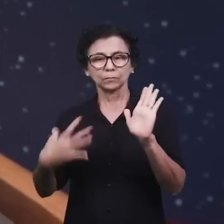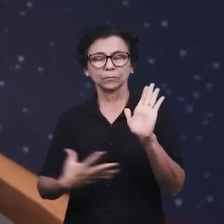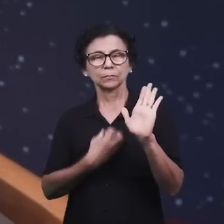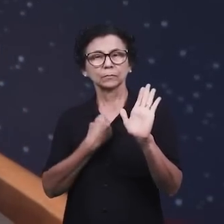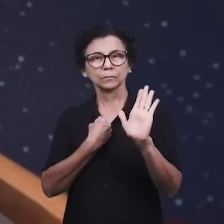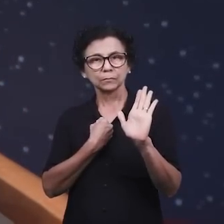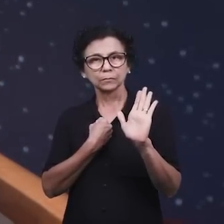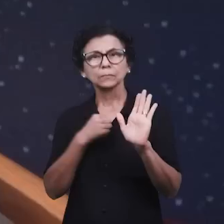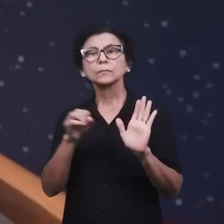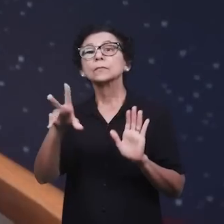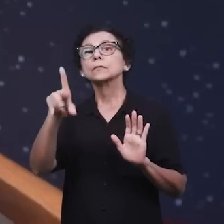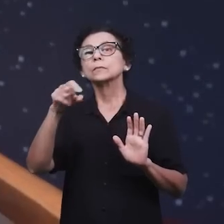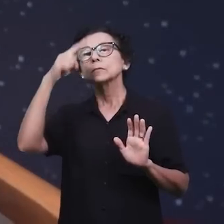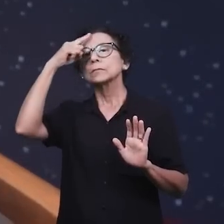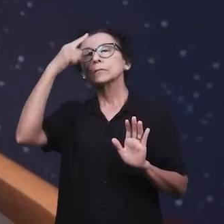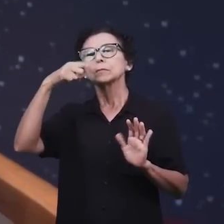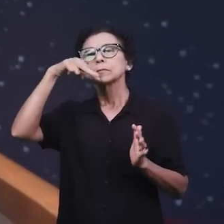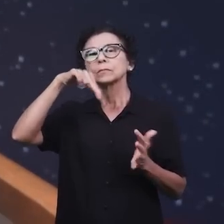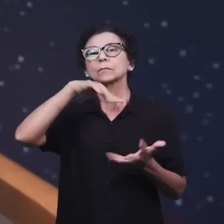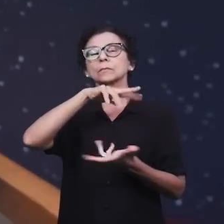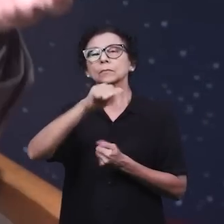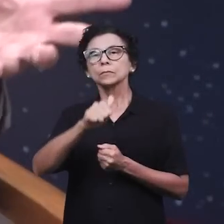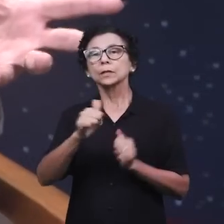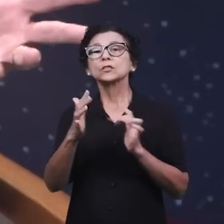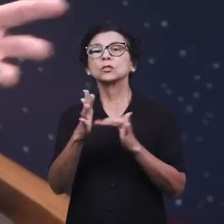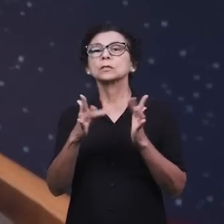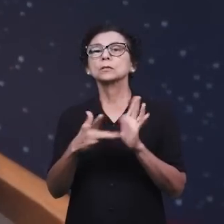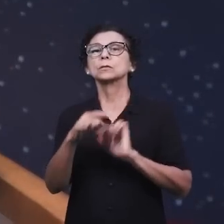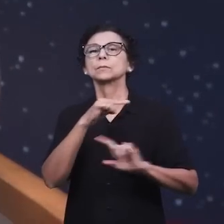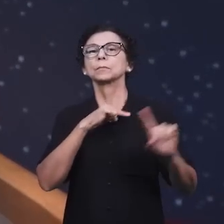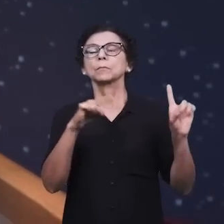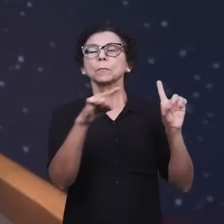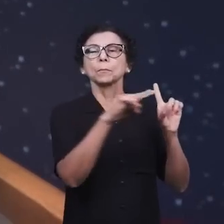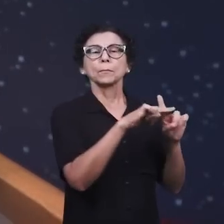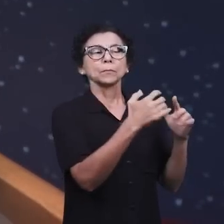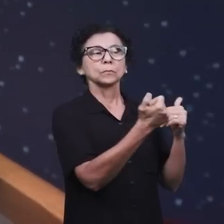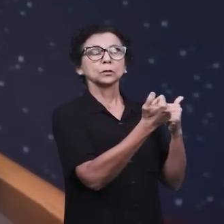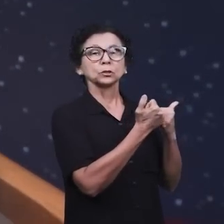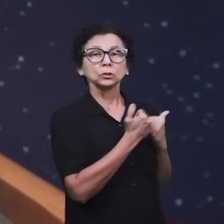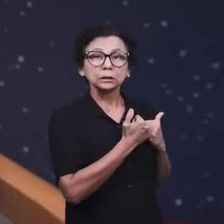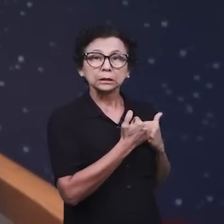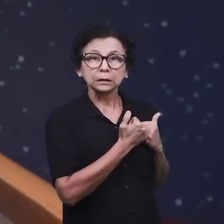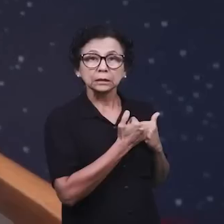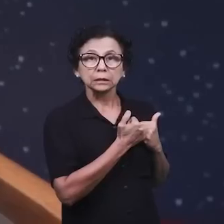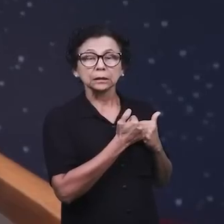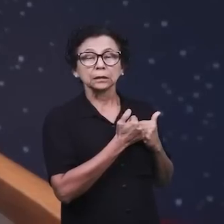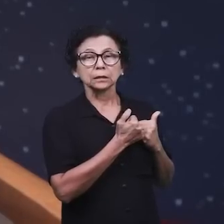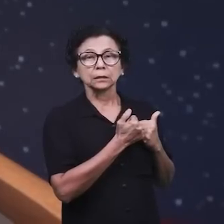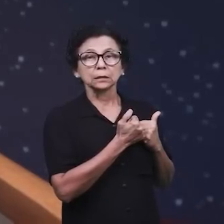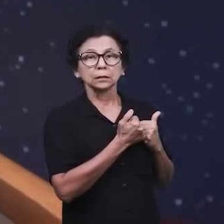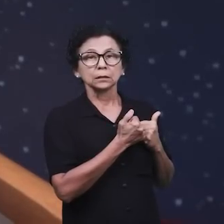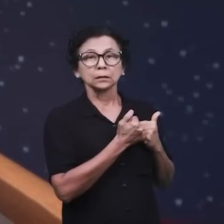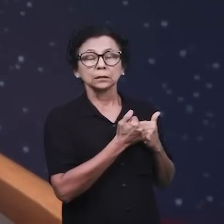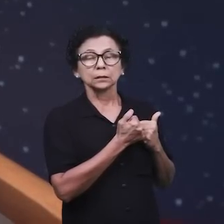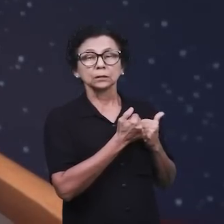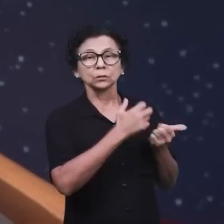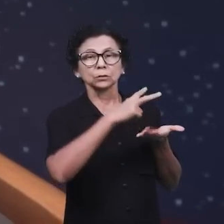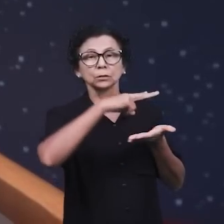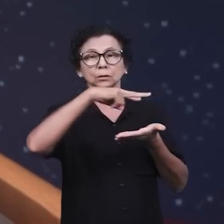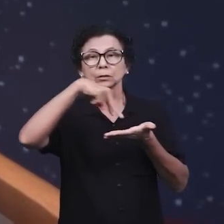buscar essa salvação como a maior razão da sua vida. Deus nos entregou esse reino,